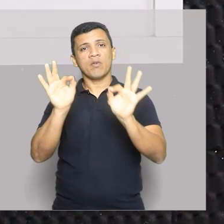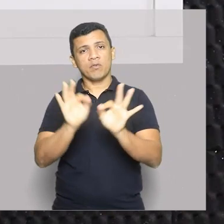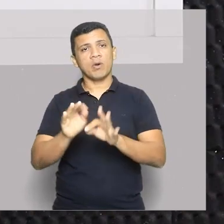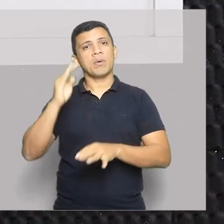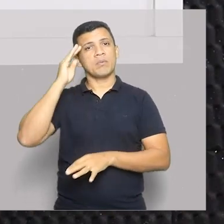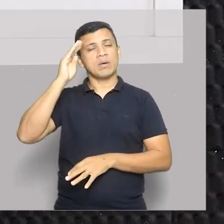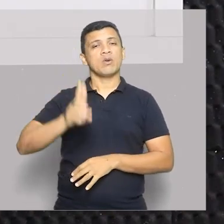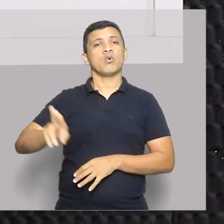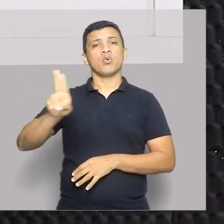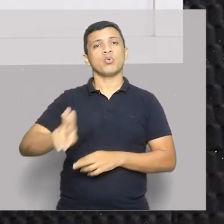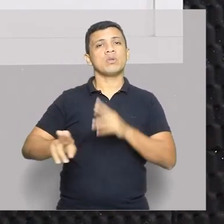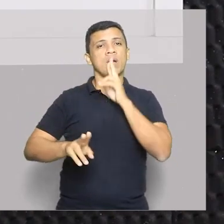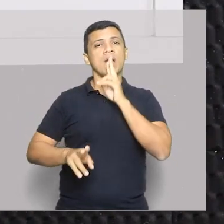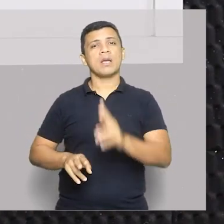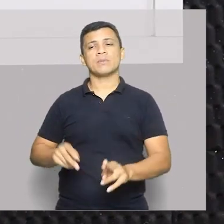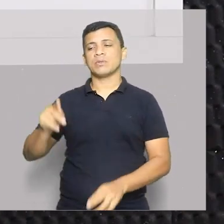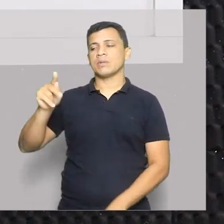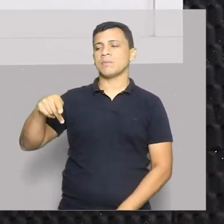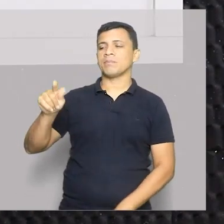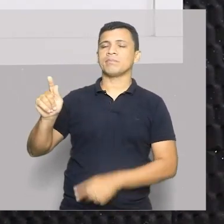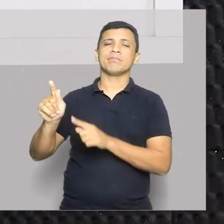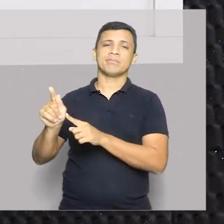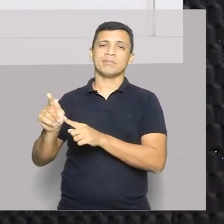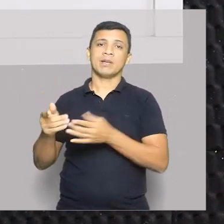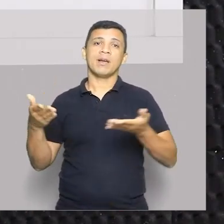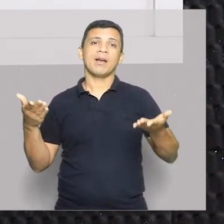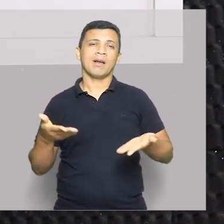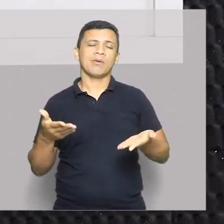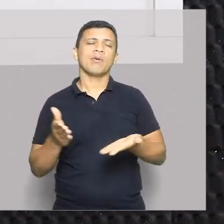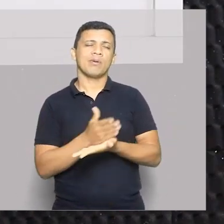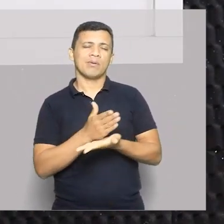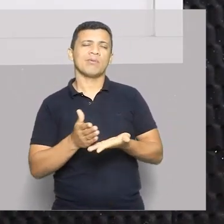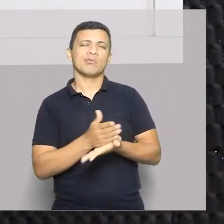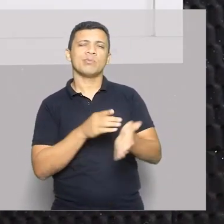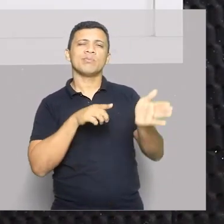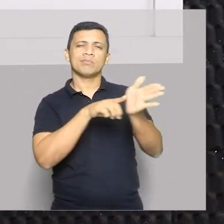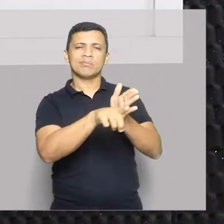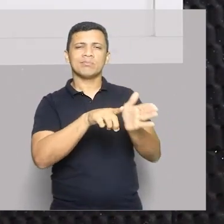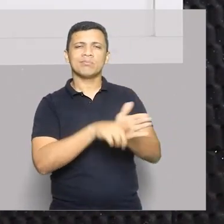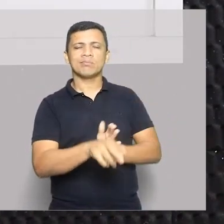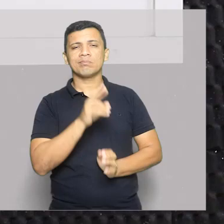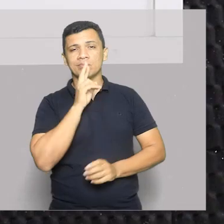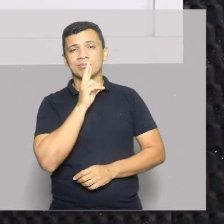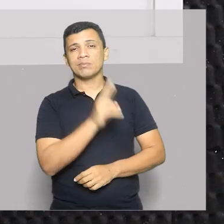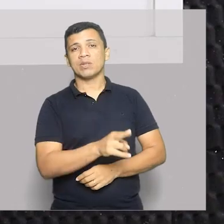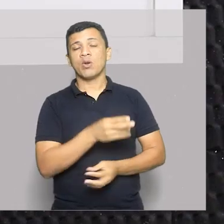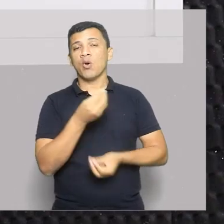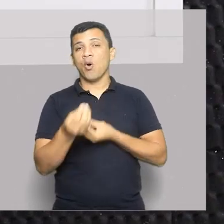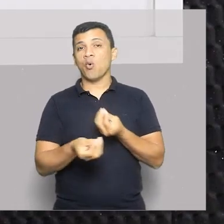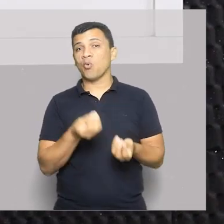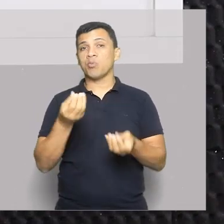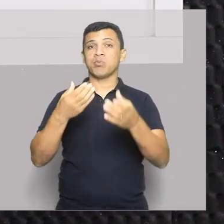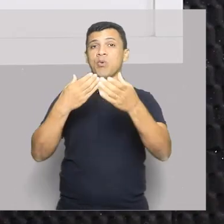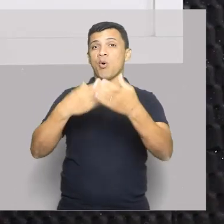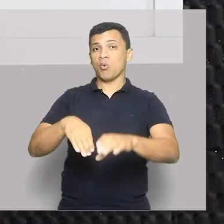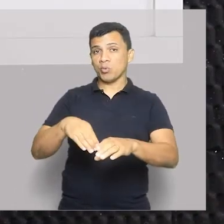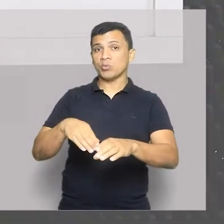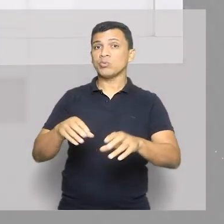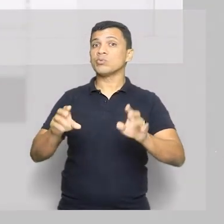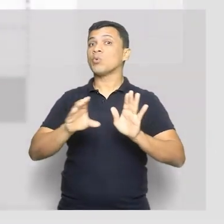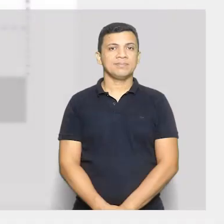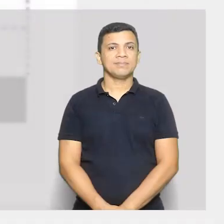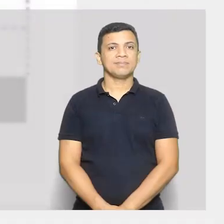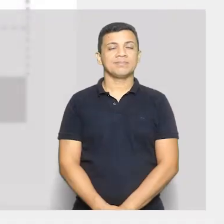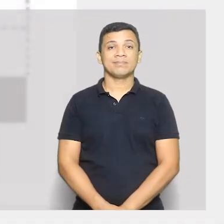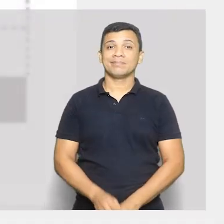resolver as questões de PG. E agora a gente vai resolver algumas questões para ver como é que os concursos costumam abordar esse